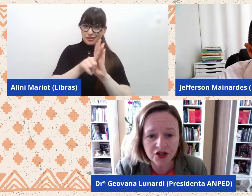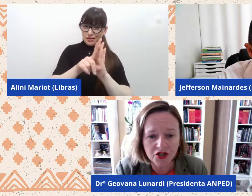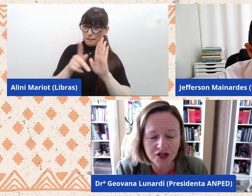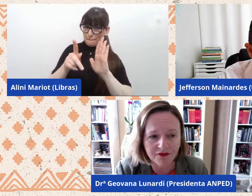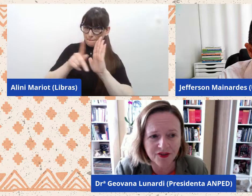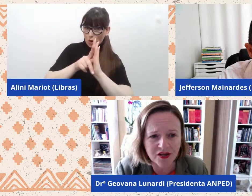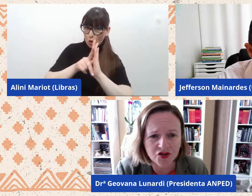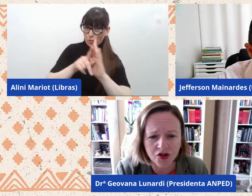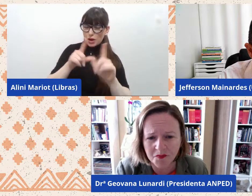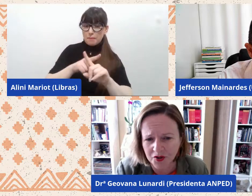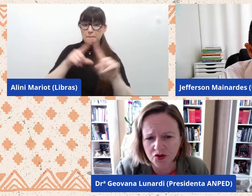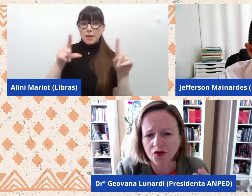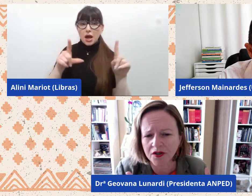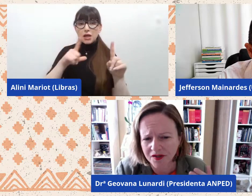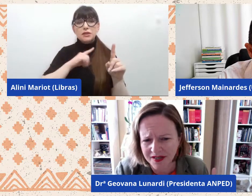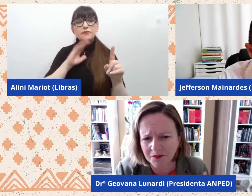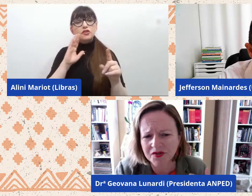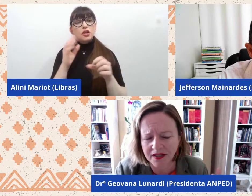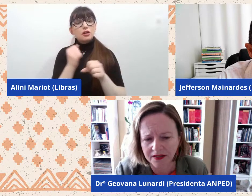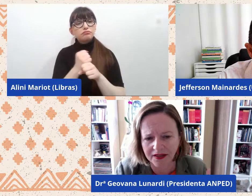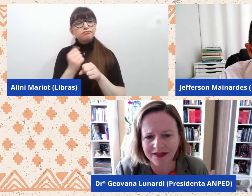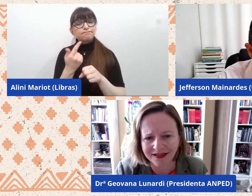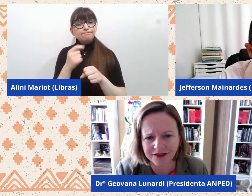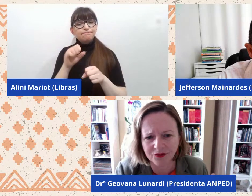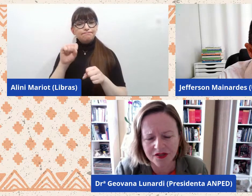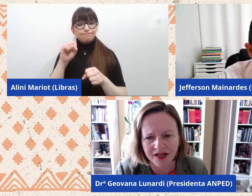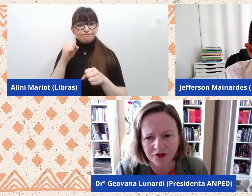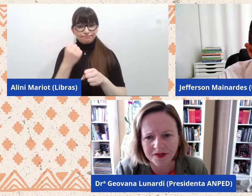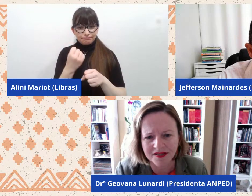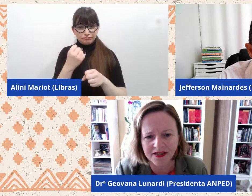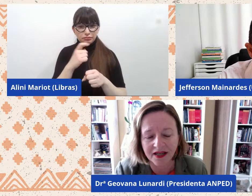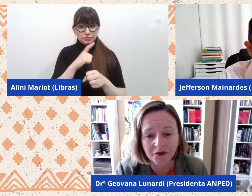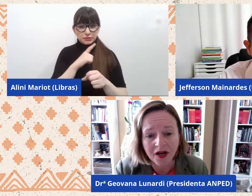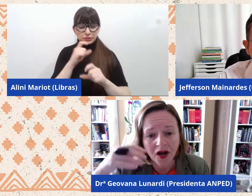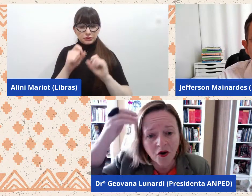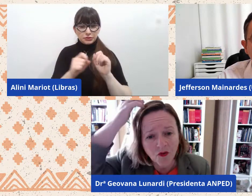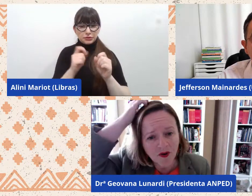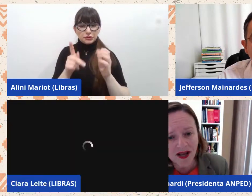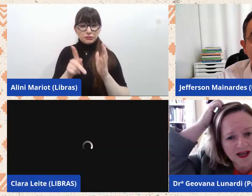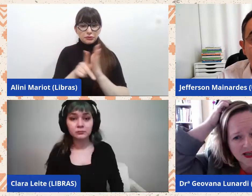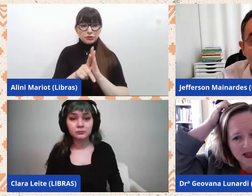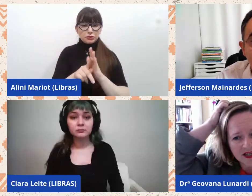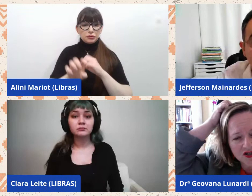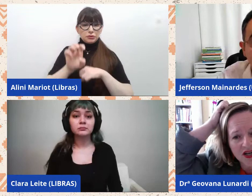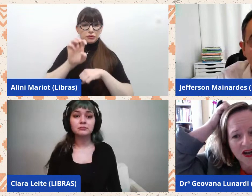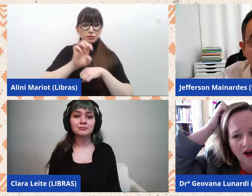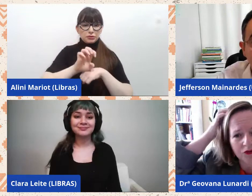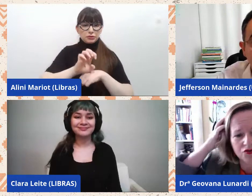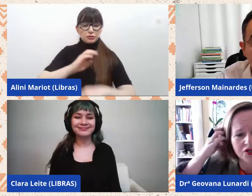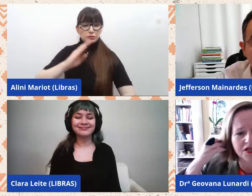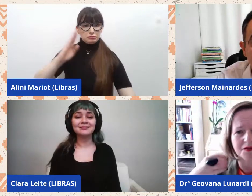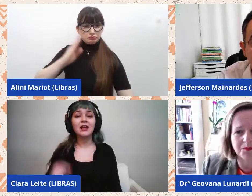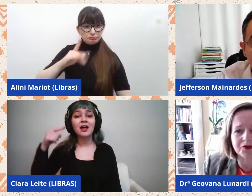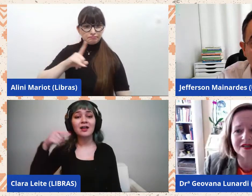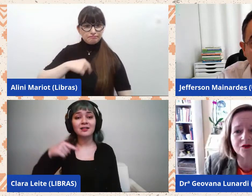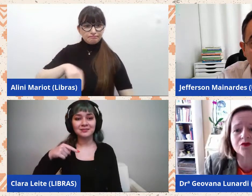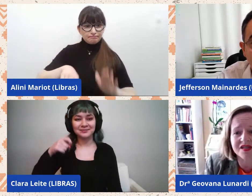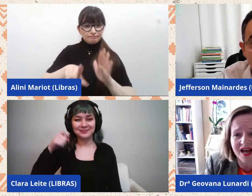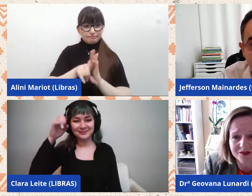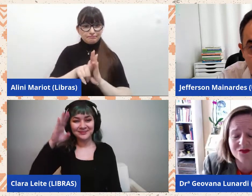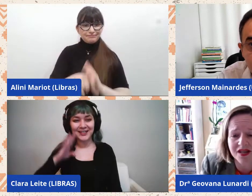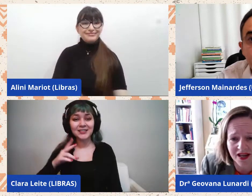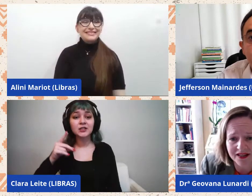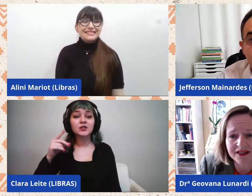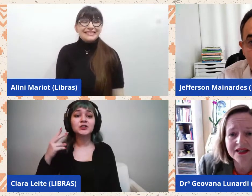mas a gente teve, desde 2018, estamos ainda lidando no Estado brasileiro com a Lei Geral de Proteção